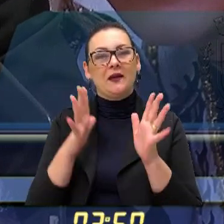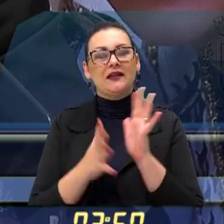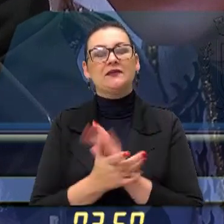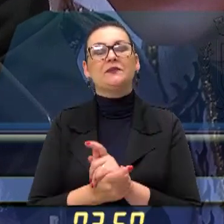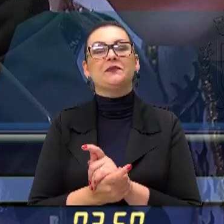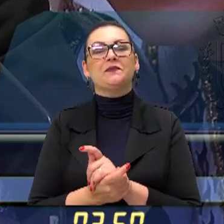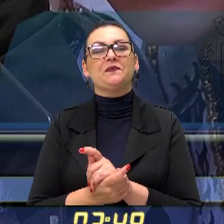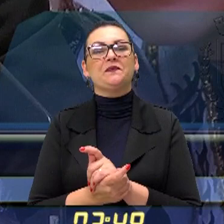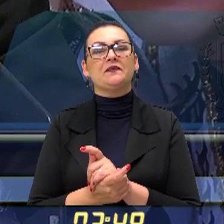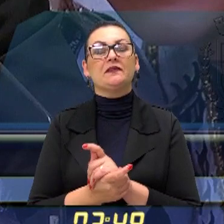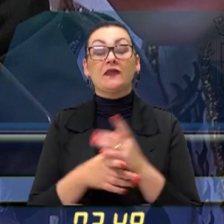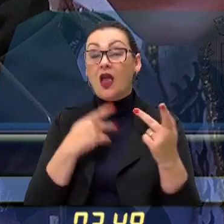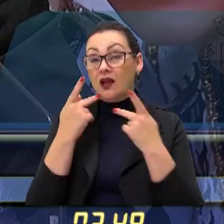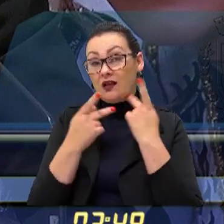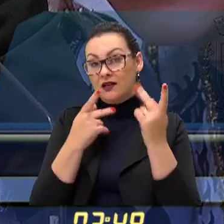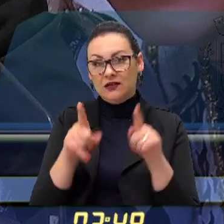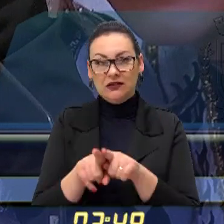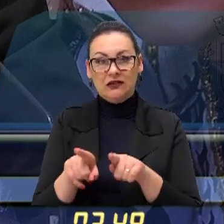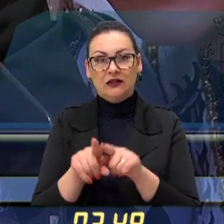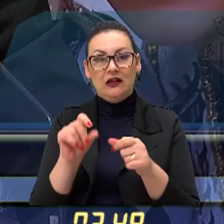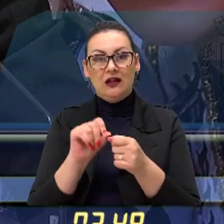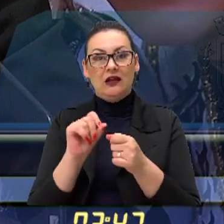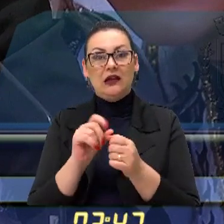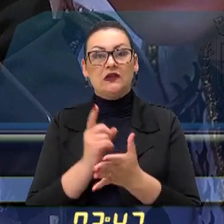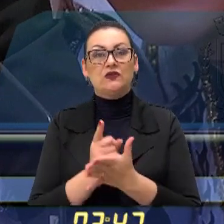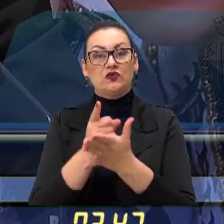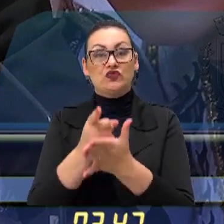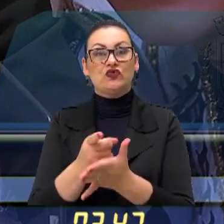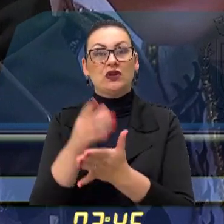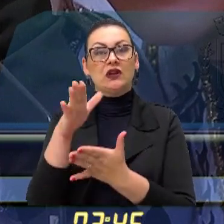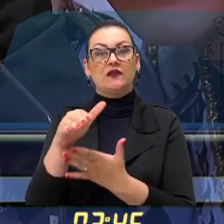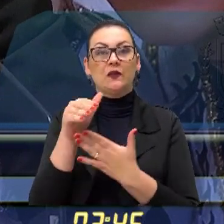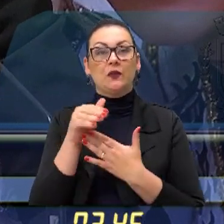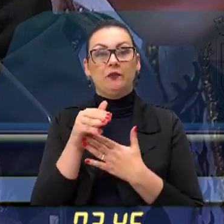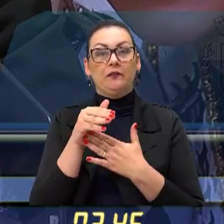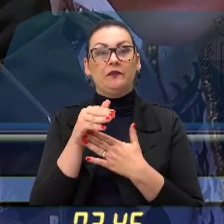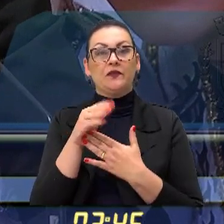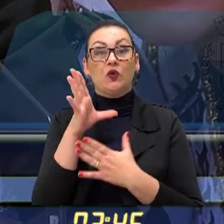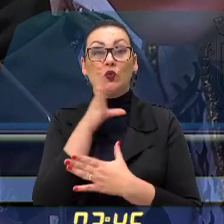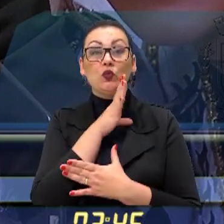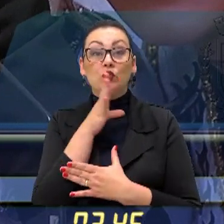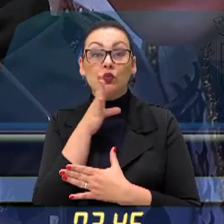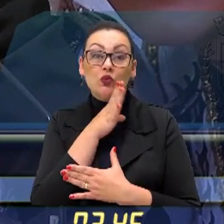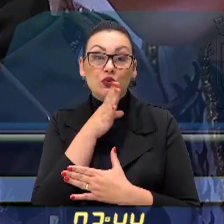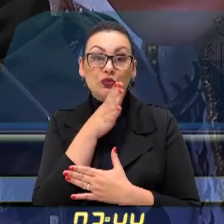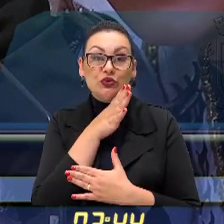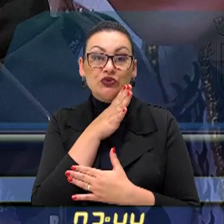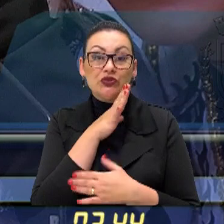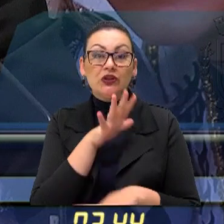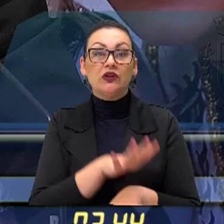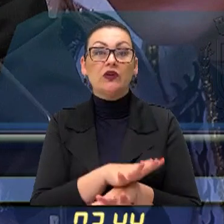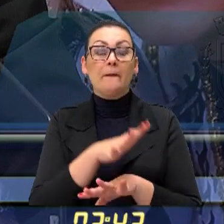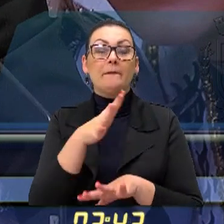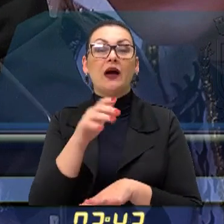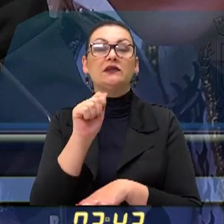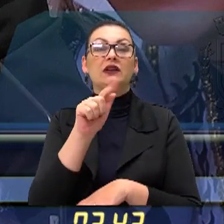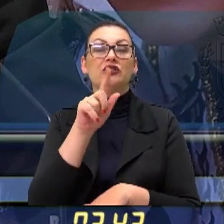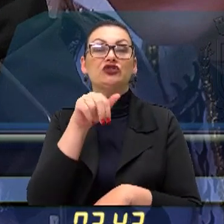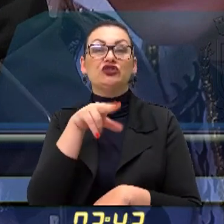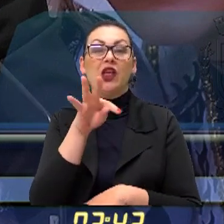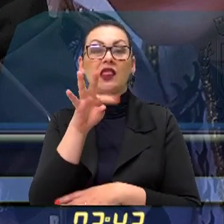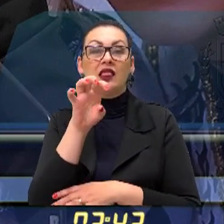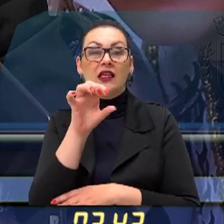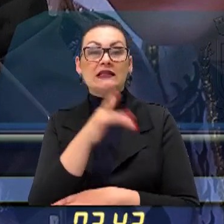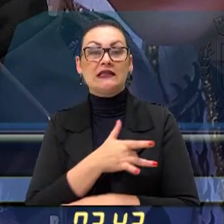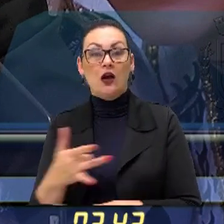Quero falar também que fiz uma indicação aqui nessa casa pedindo urgentemente mais agente de saúde no bairro